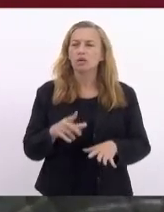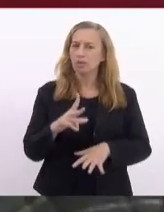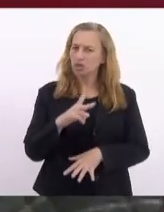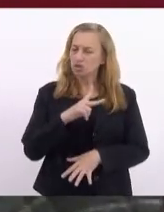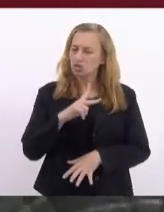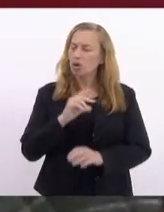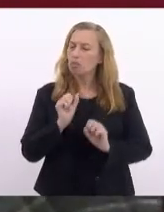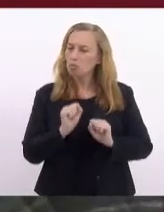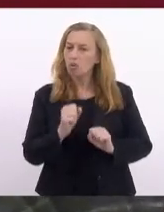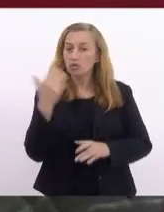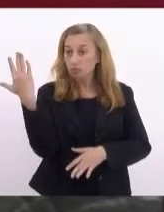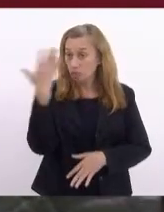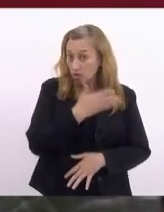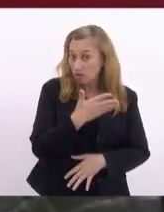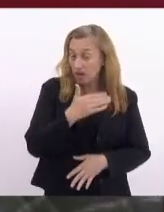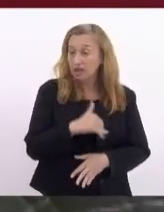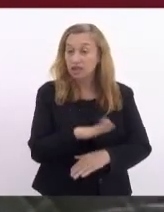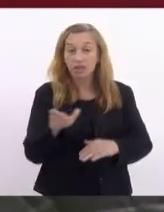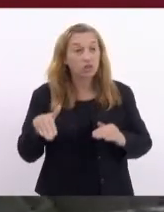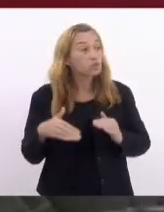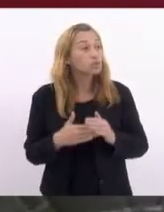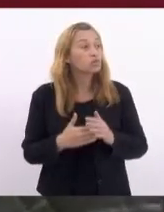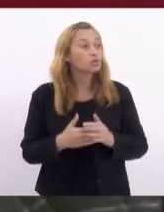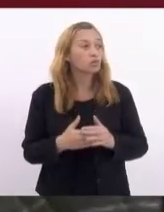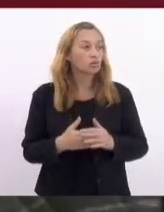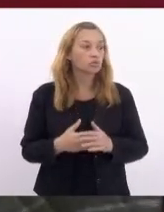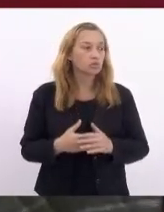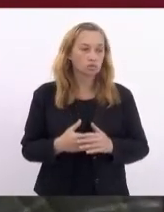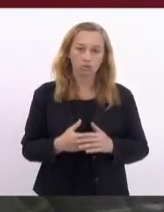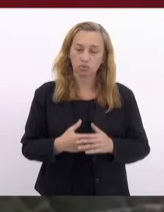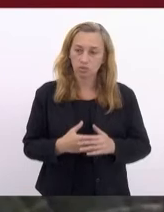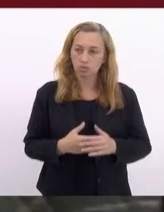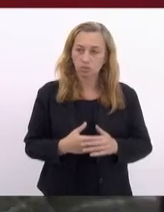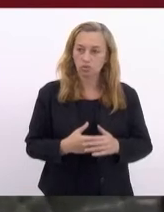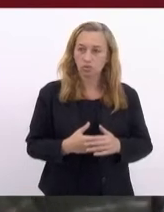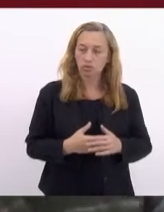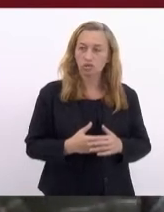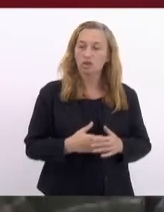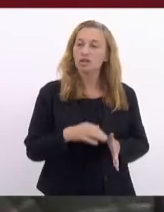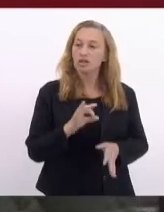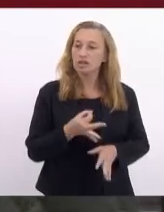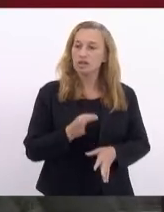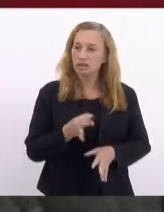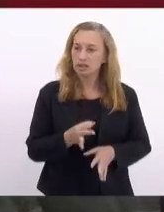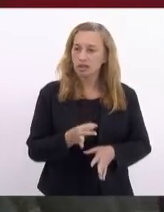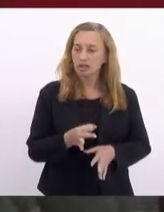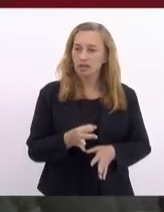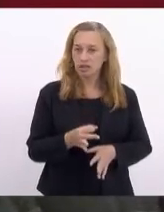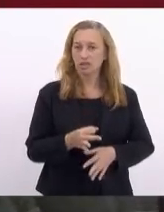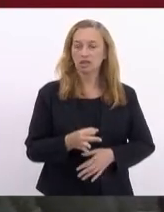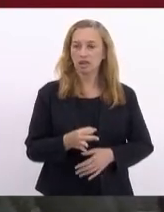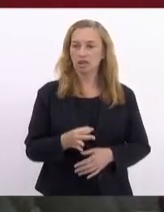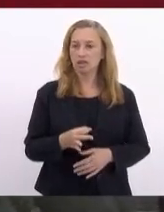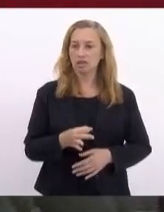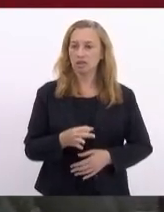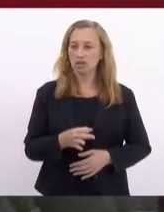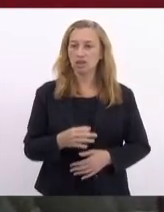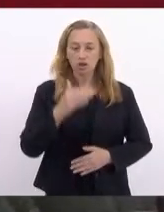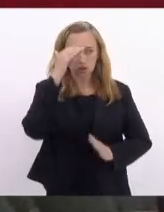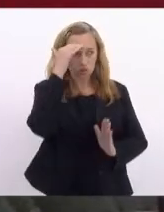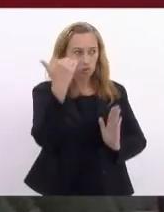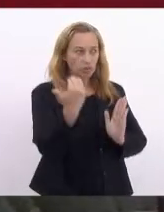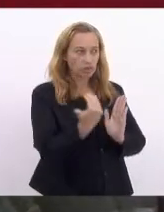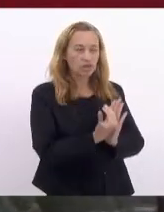possa comprovar que tem todas as condições de preencher os requisitos estabelecidos pelo